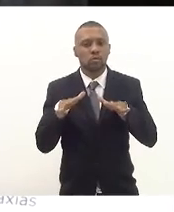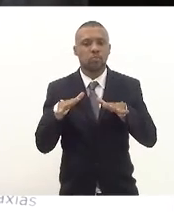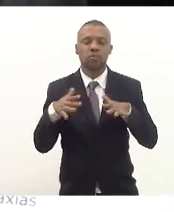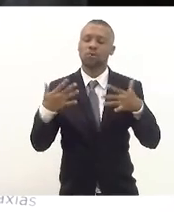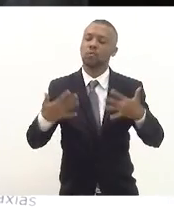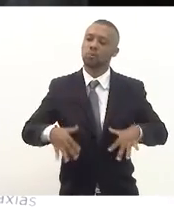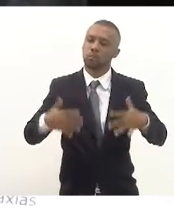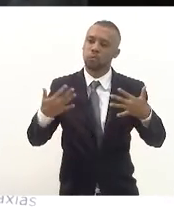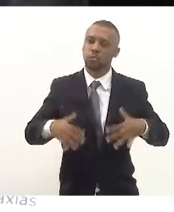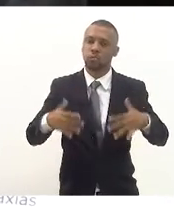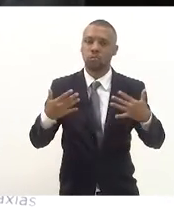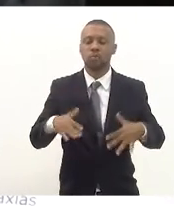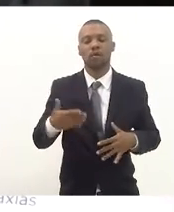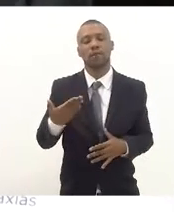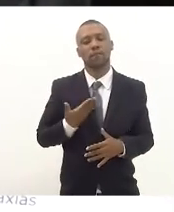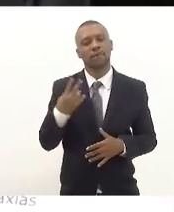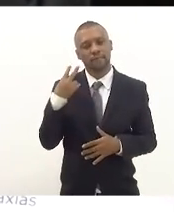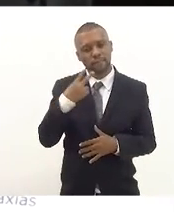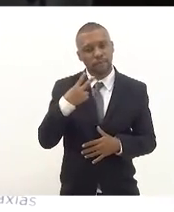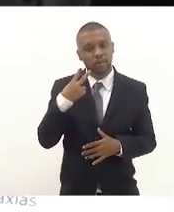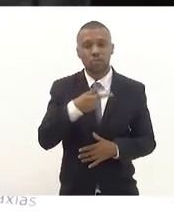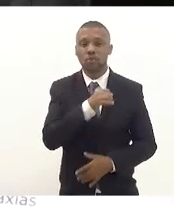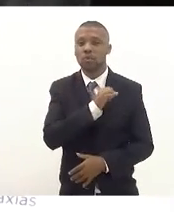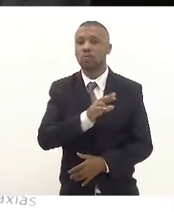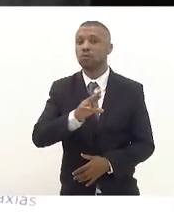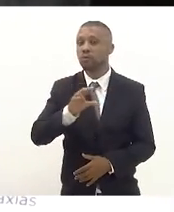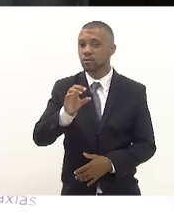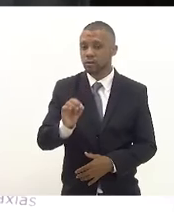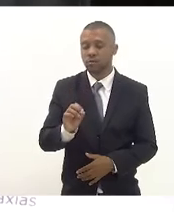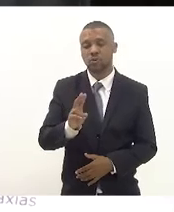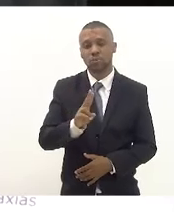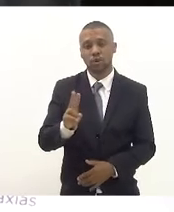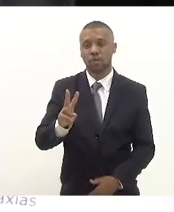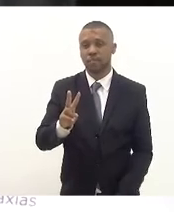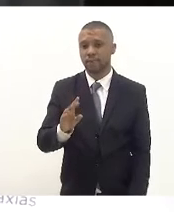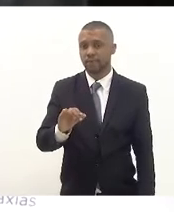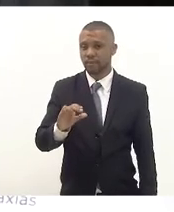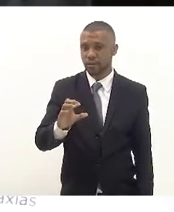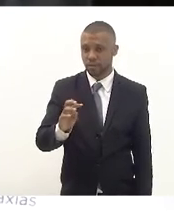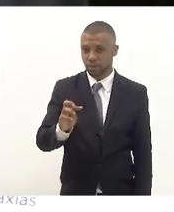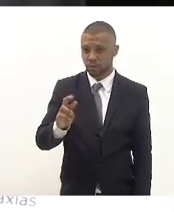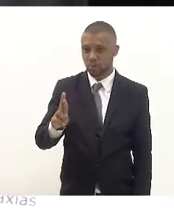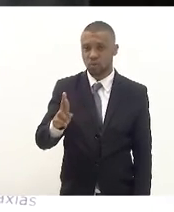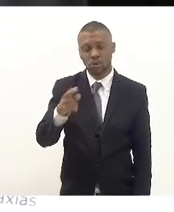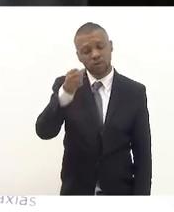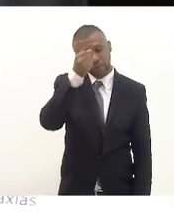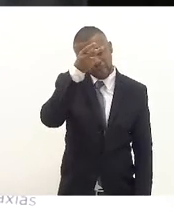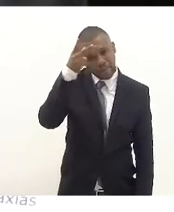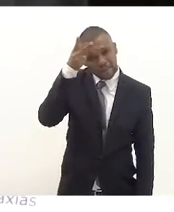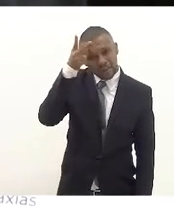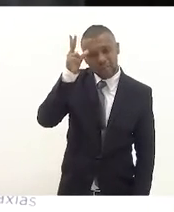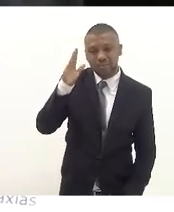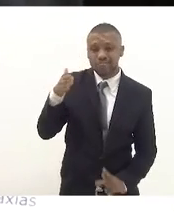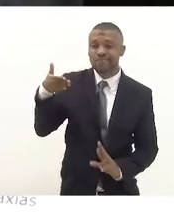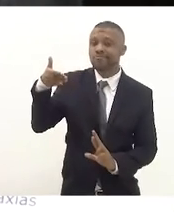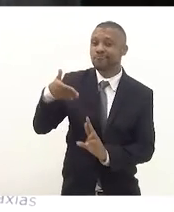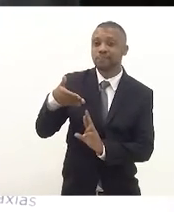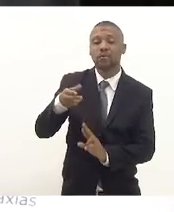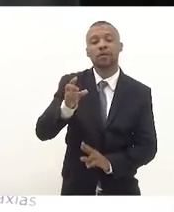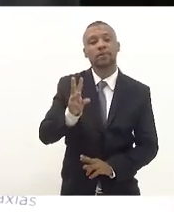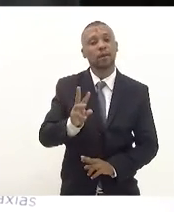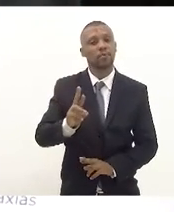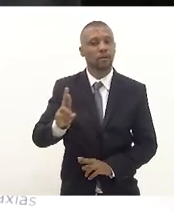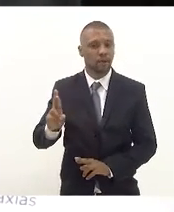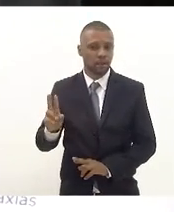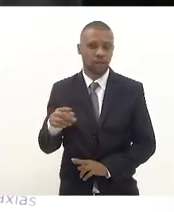grande Vereador do Rio de Janeiro Victor o nosso sempre Prefeito Washington Reis é